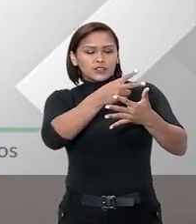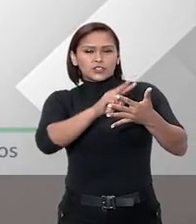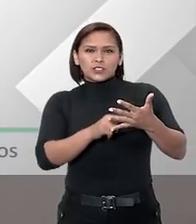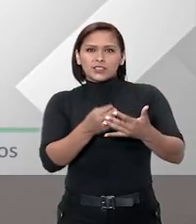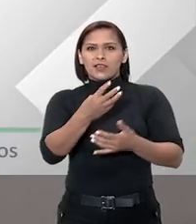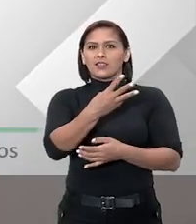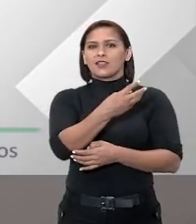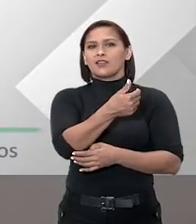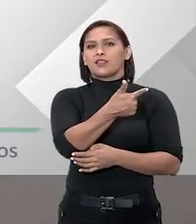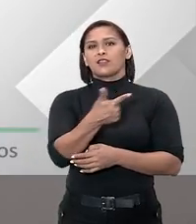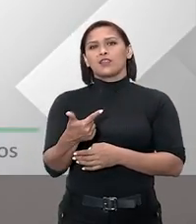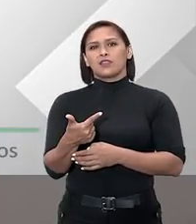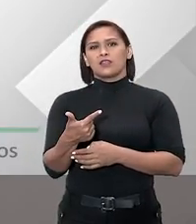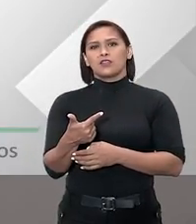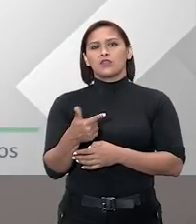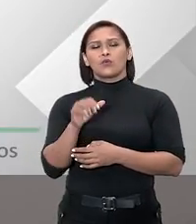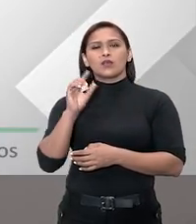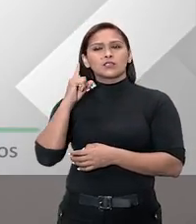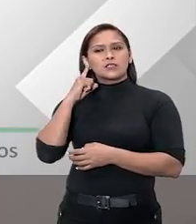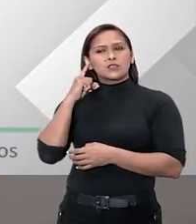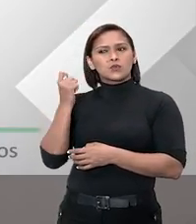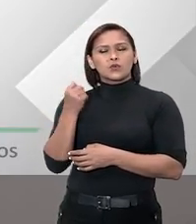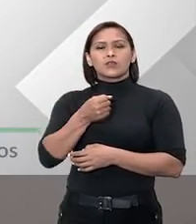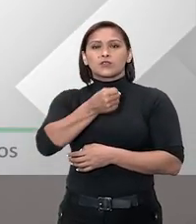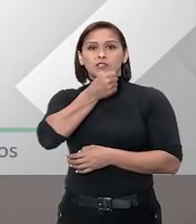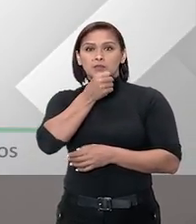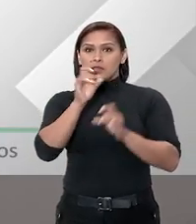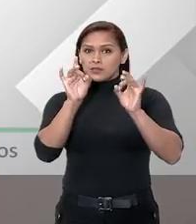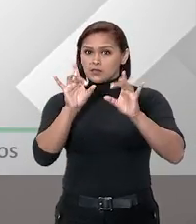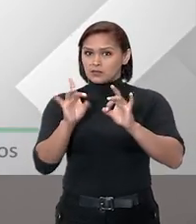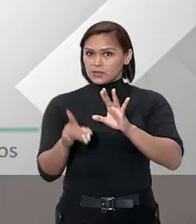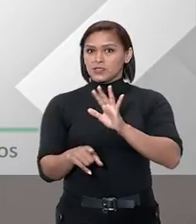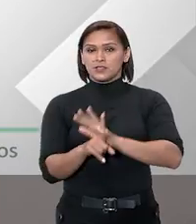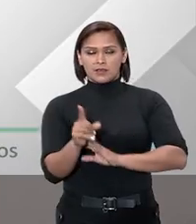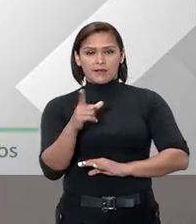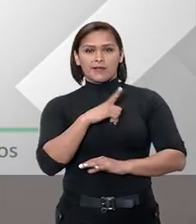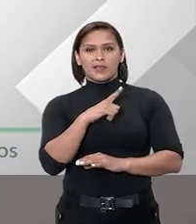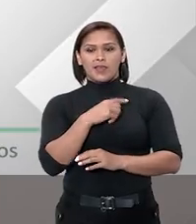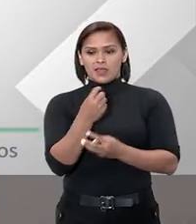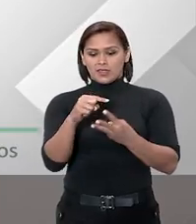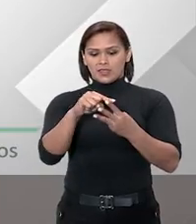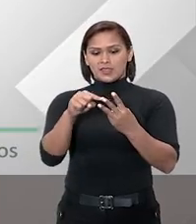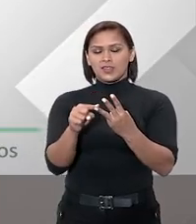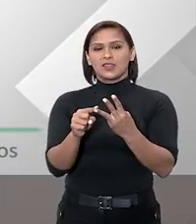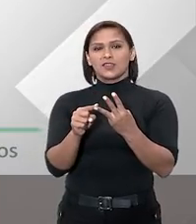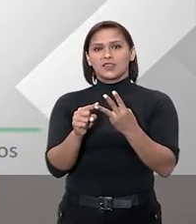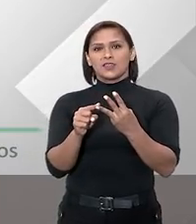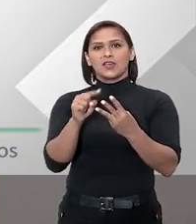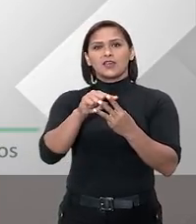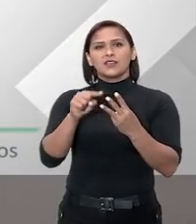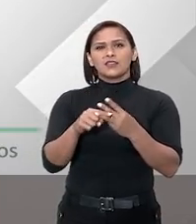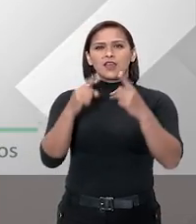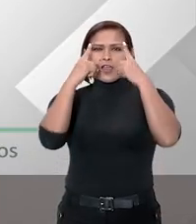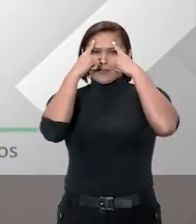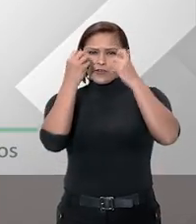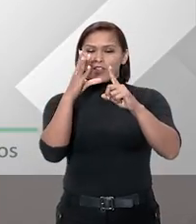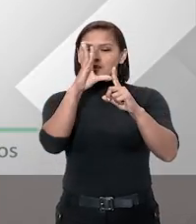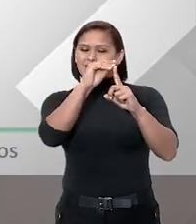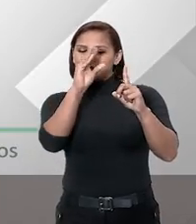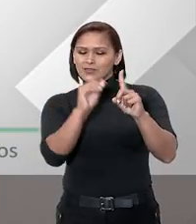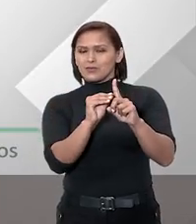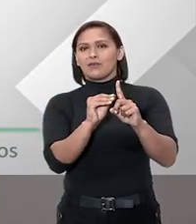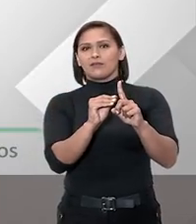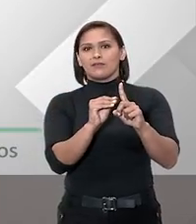dessas 32 oitivas de depoimentos especiais, 3 delas eram de violência